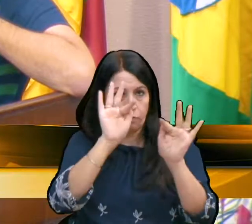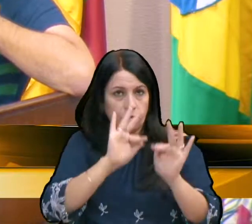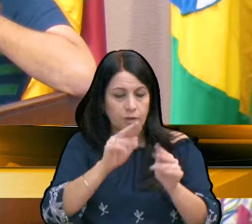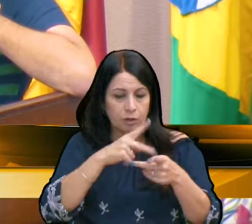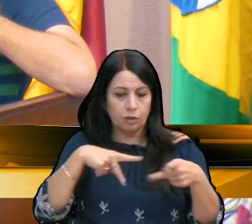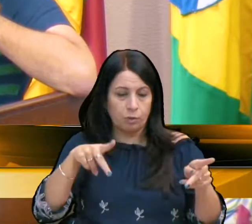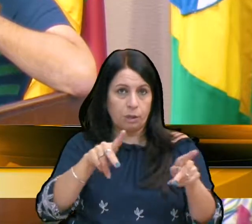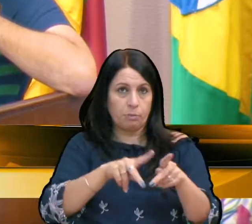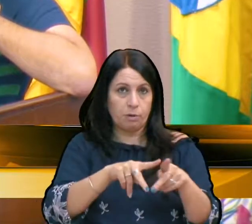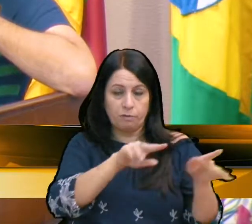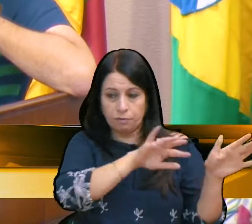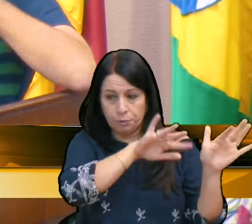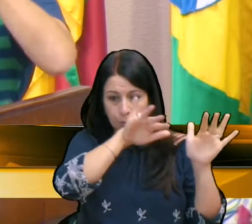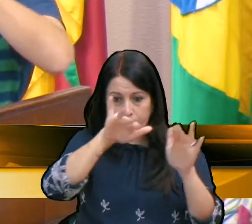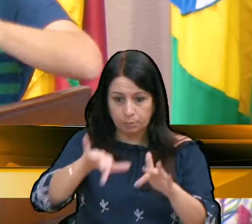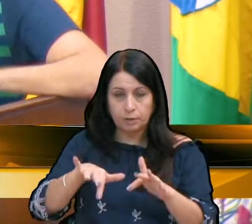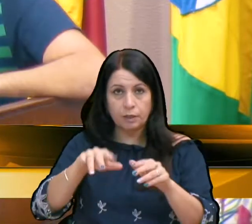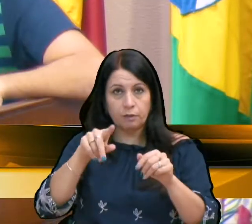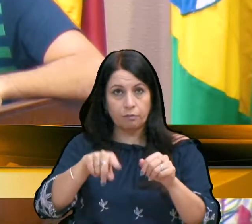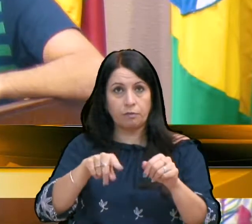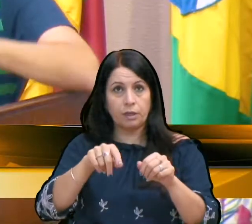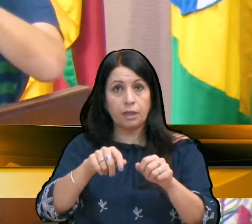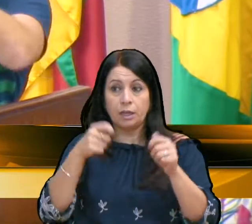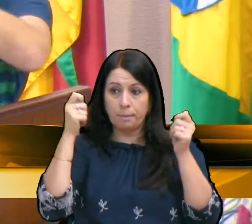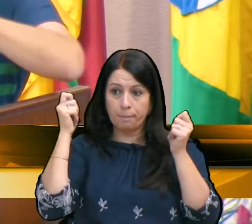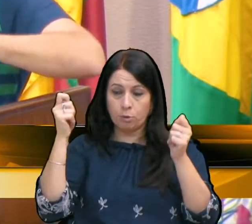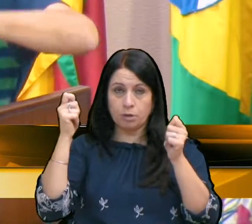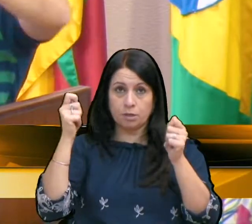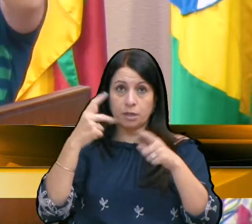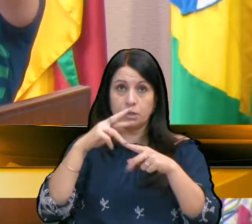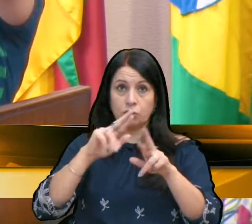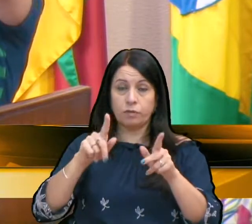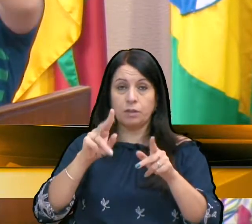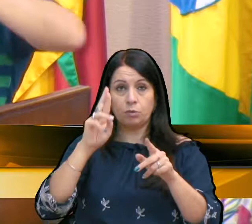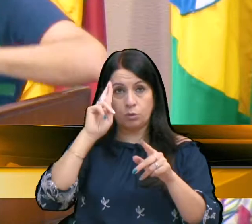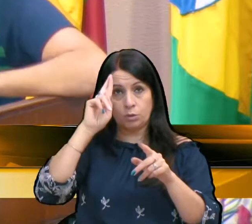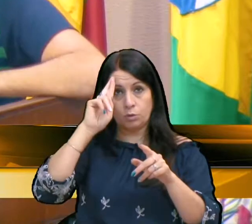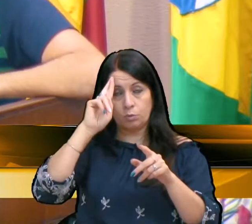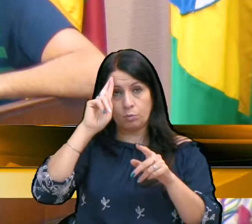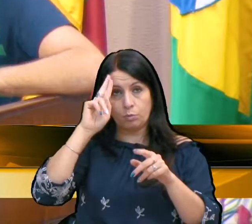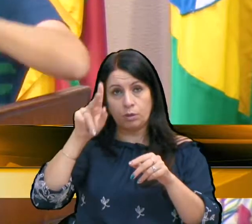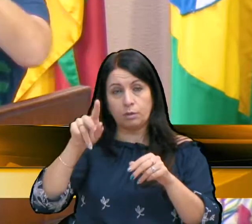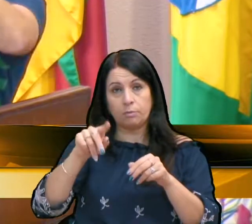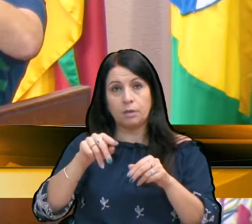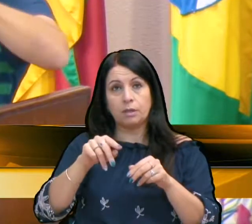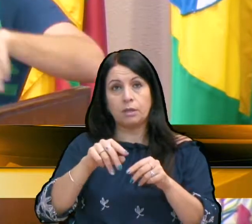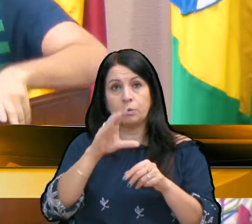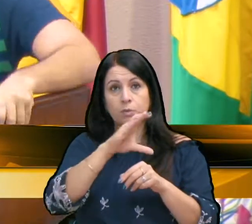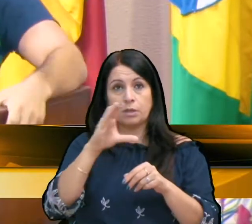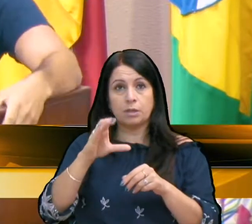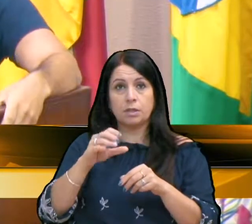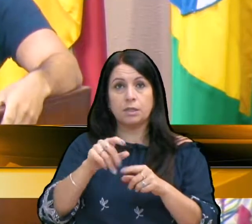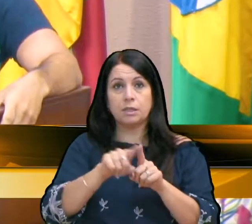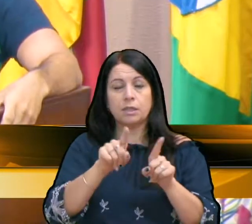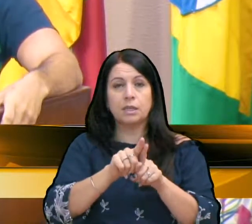povo, olha, acompanha o que eu falo e vem aqui protestar. Diferente do teu irmão, que tem que trazer o CC Babaovo aqui, que ganha dinheiro do povo, que podia estar na